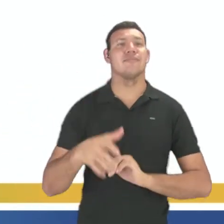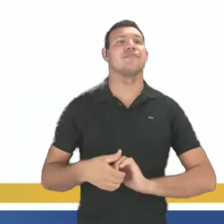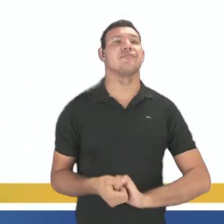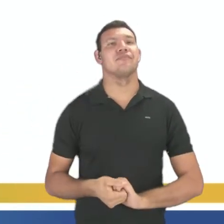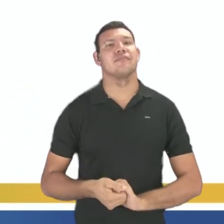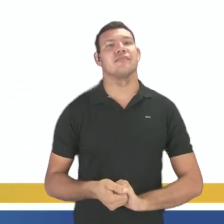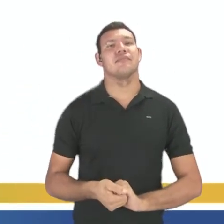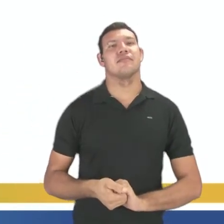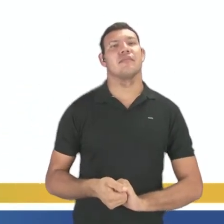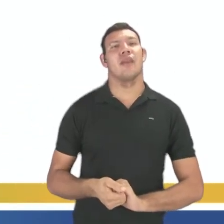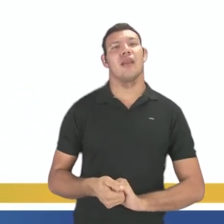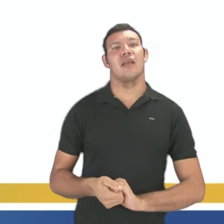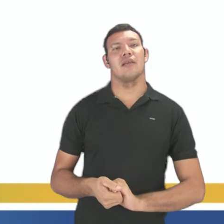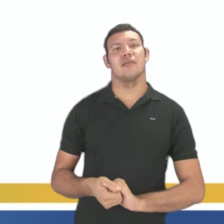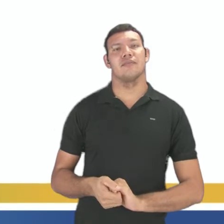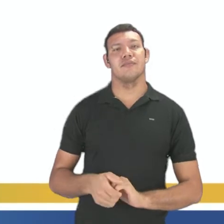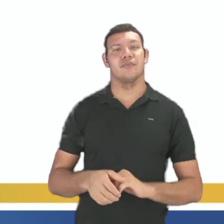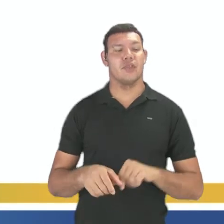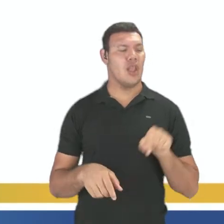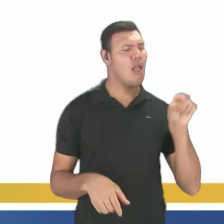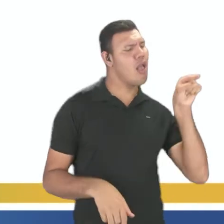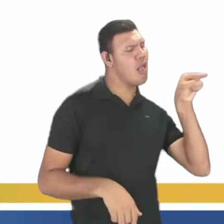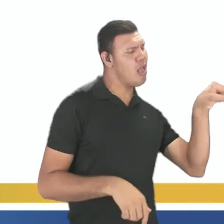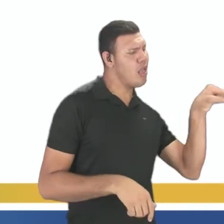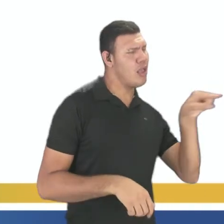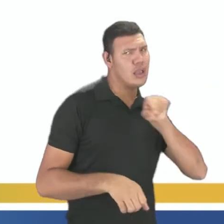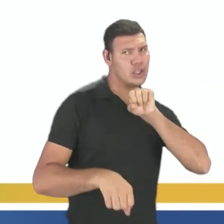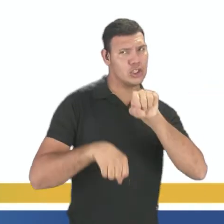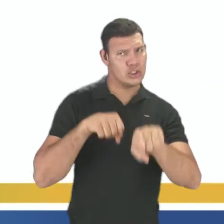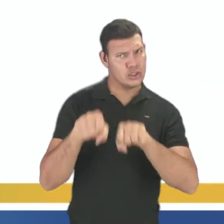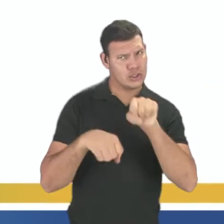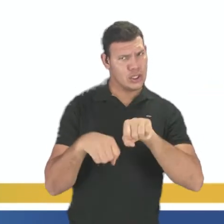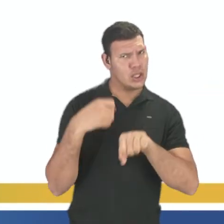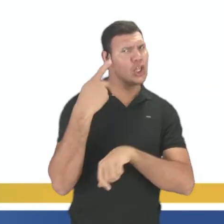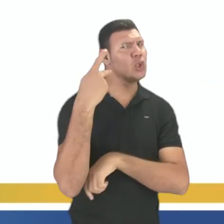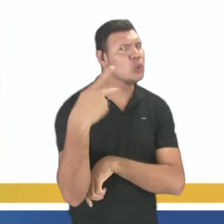yours? Esta bicicleta é sua? Ok?